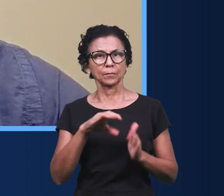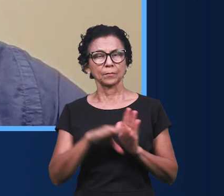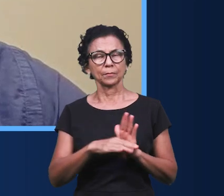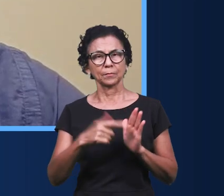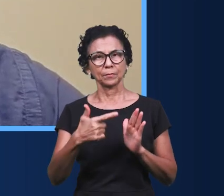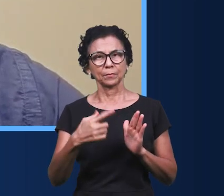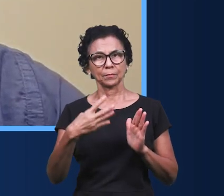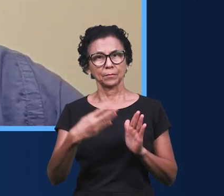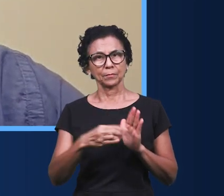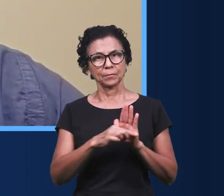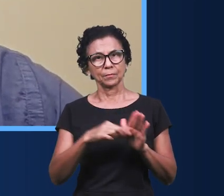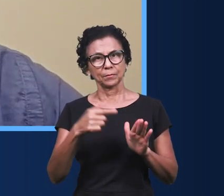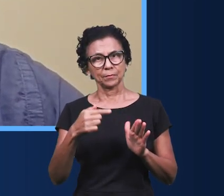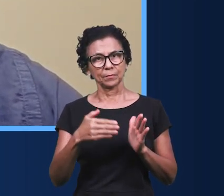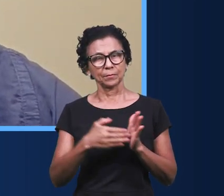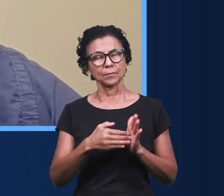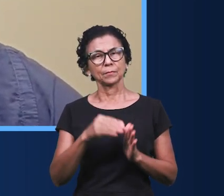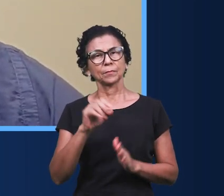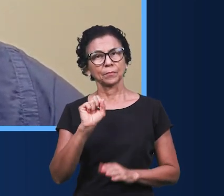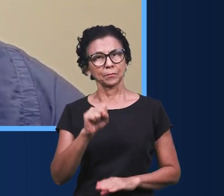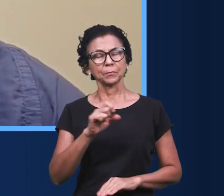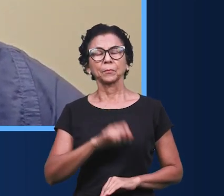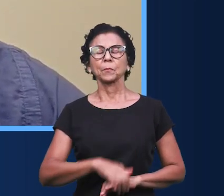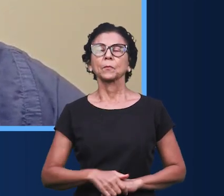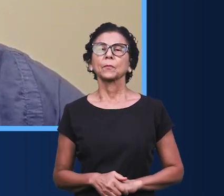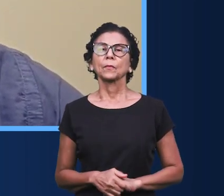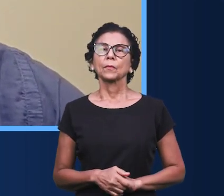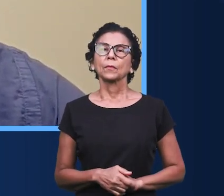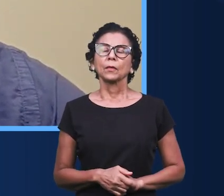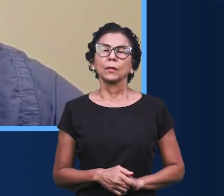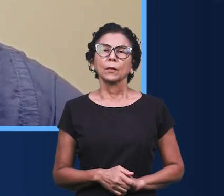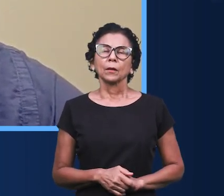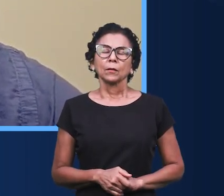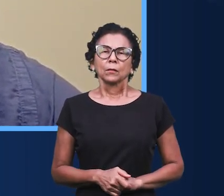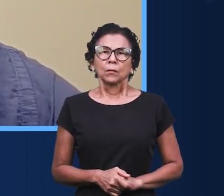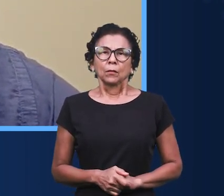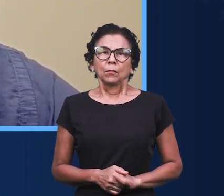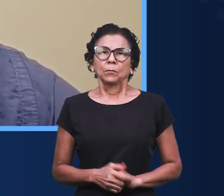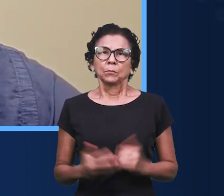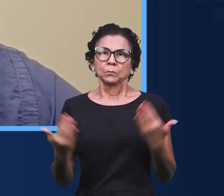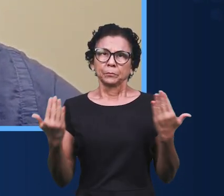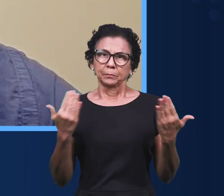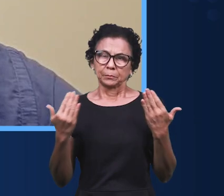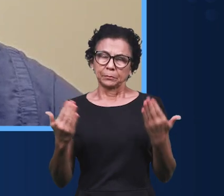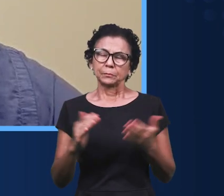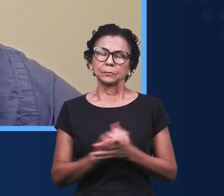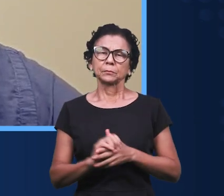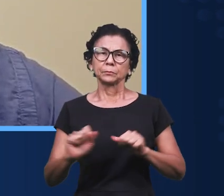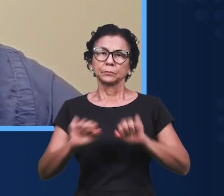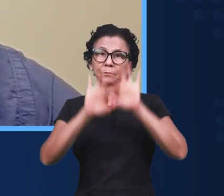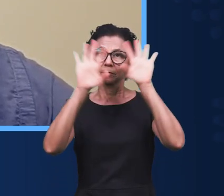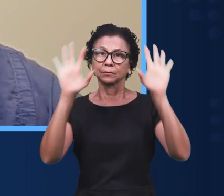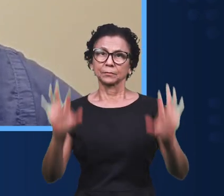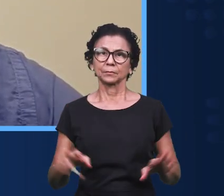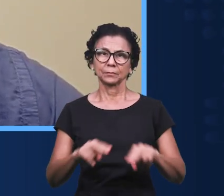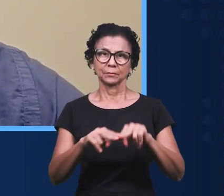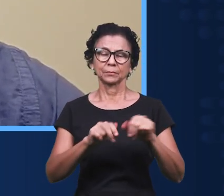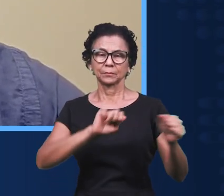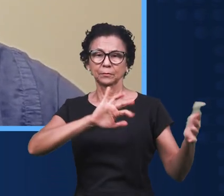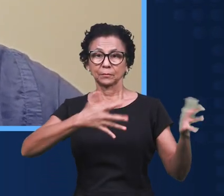capítulo 24, nos versos 7 e 8, uma relação clara da ocorrência de terremotos em nossos